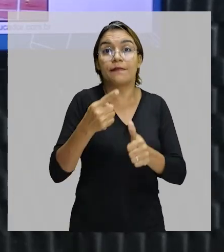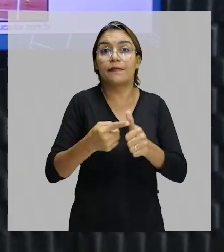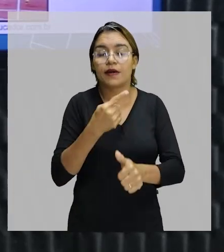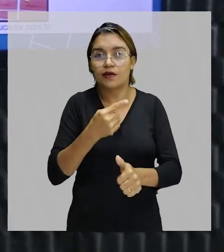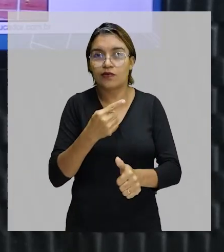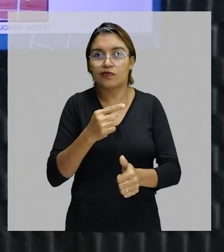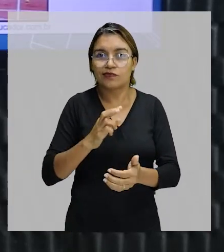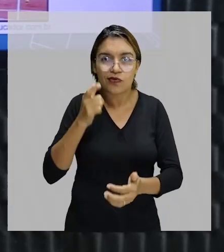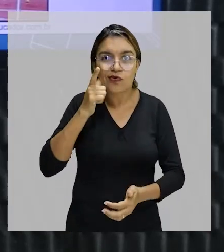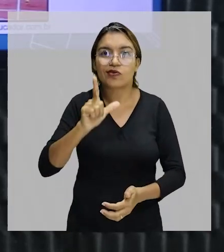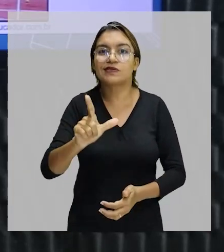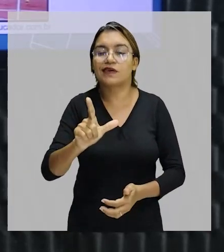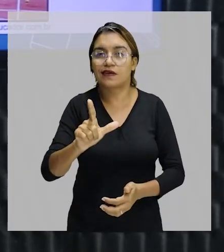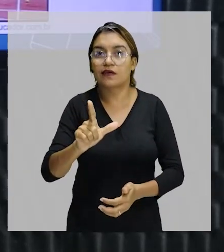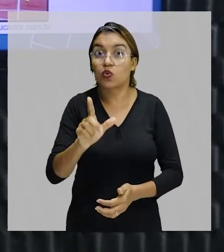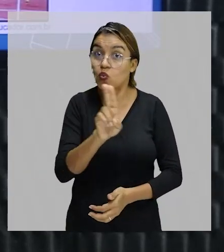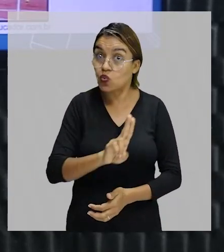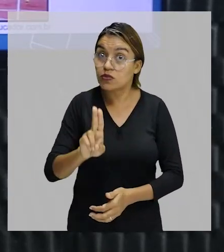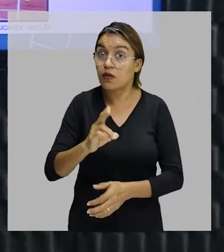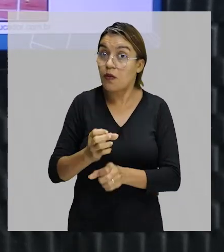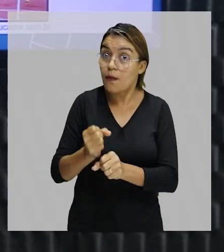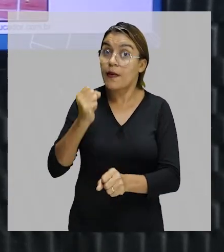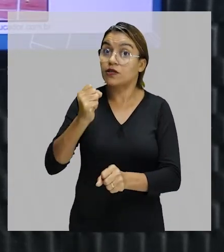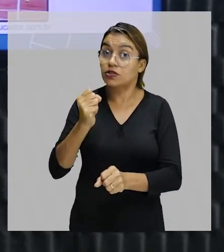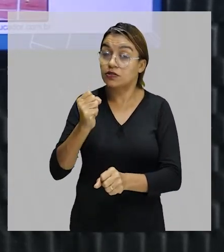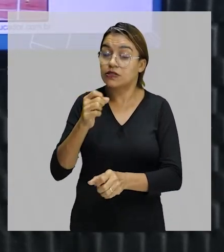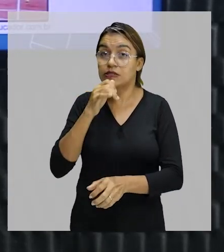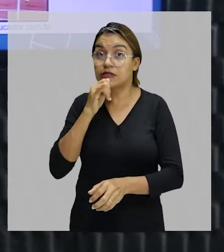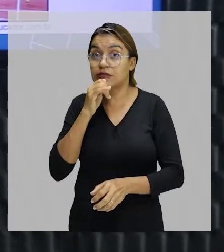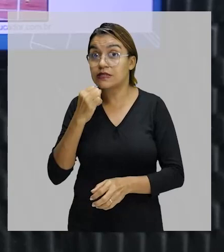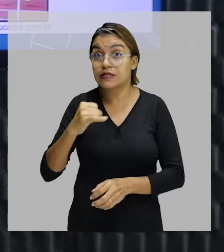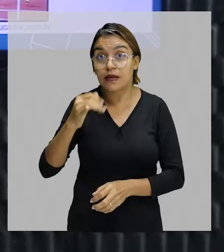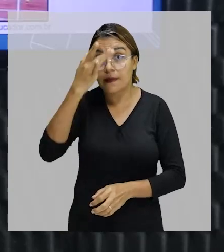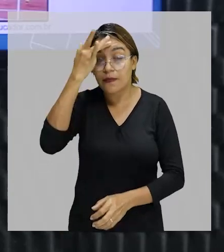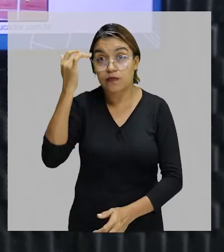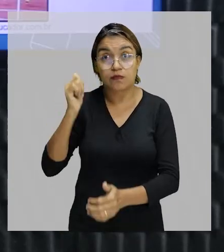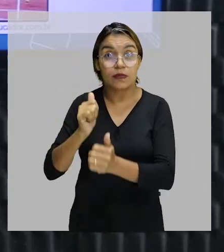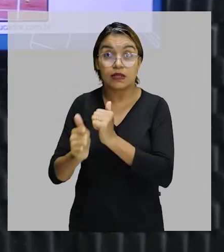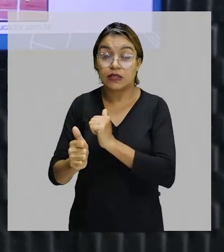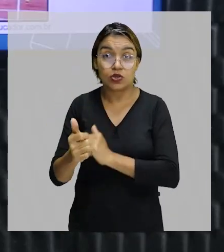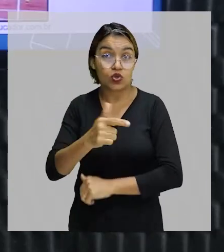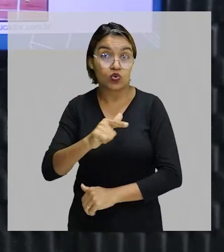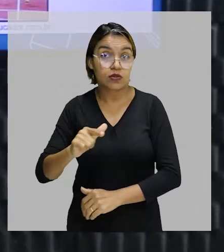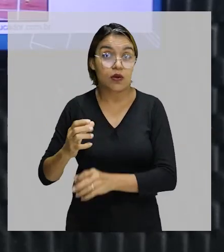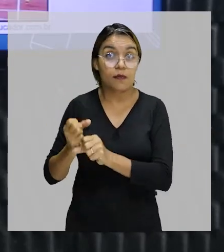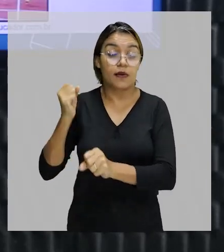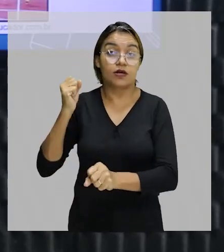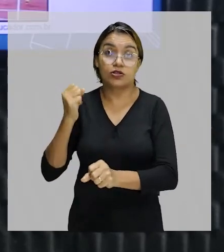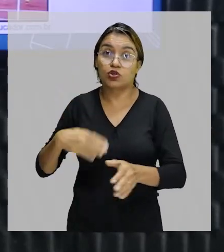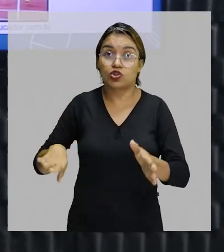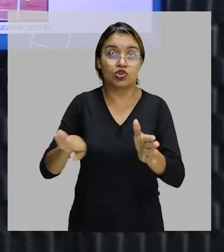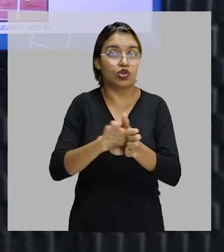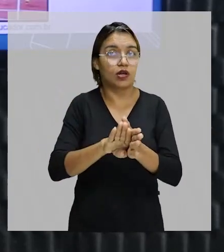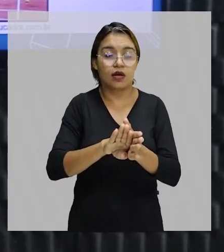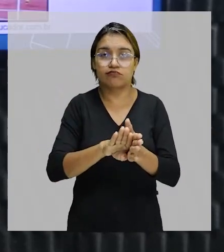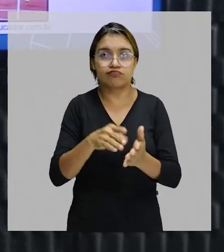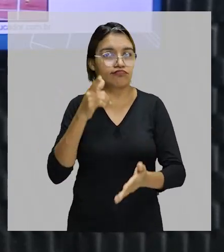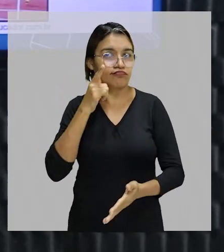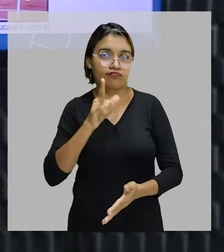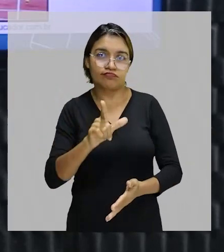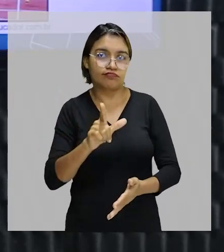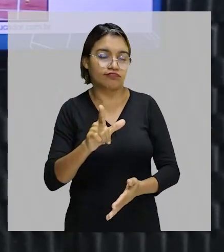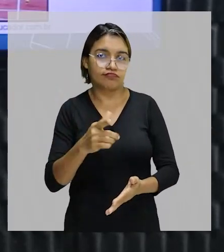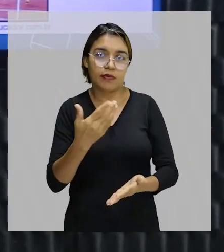e chegar com a posse do bastão. Se o atleta chegar sem a posse do bastão, essa chegada não será validada.